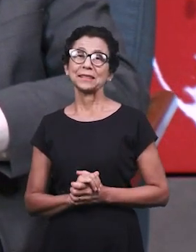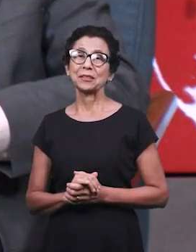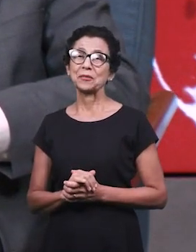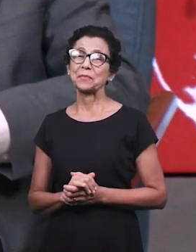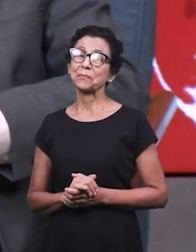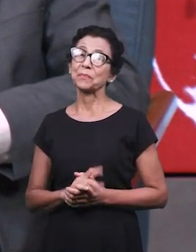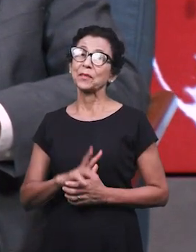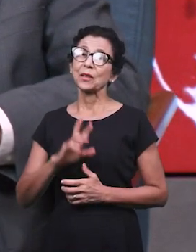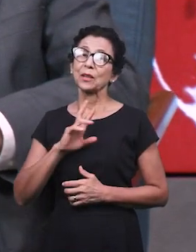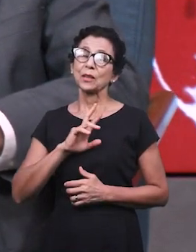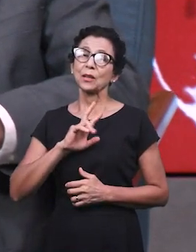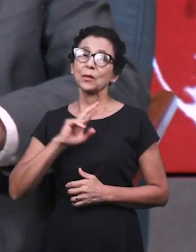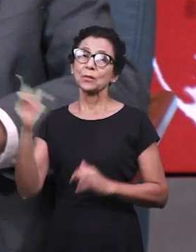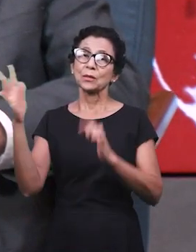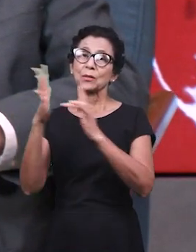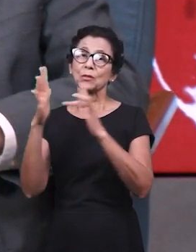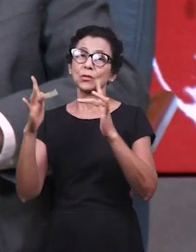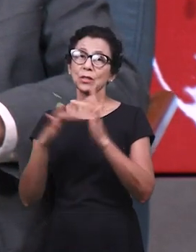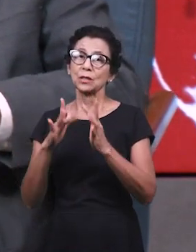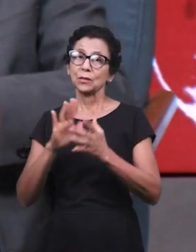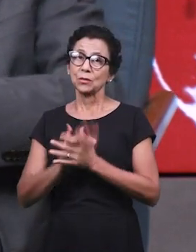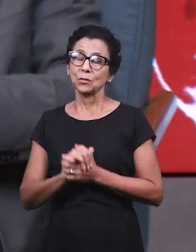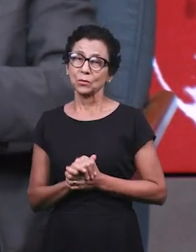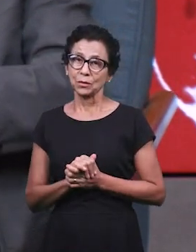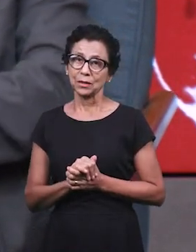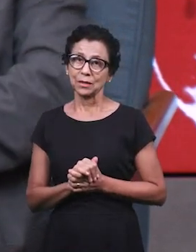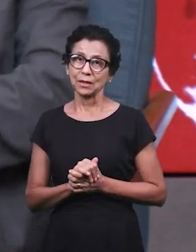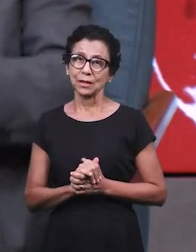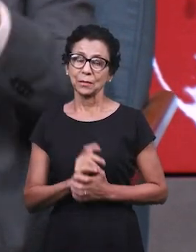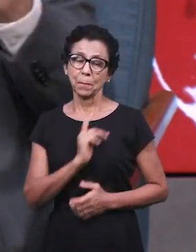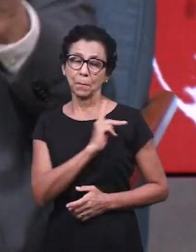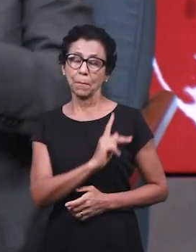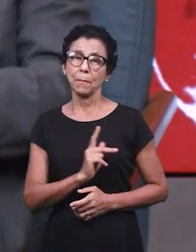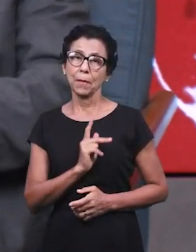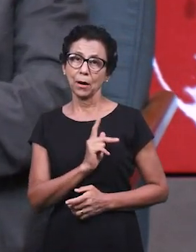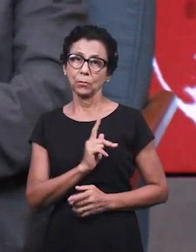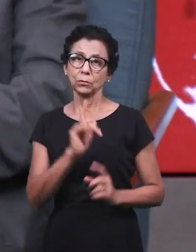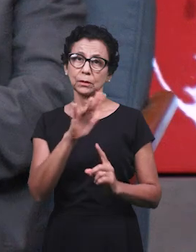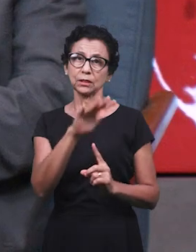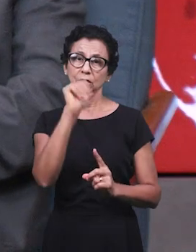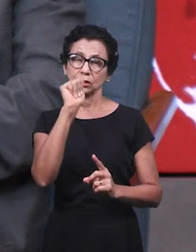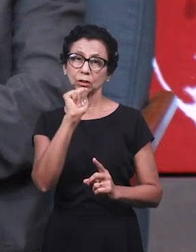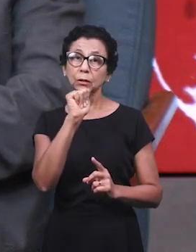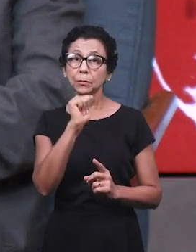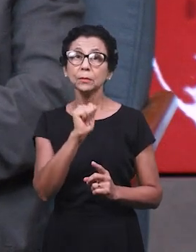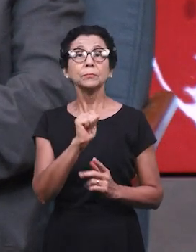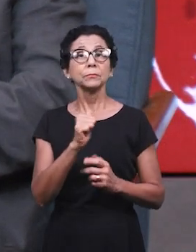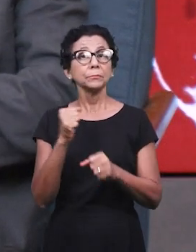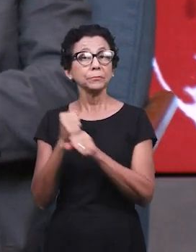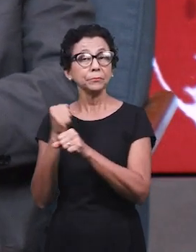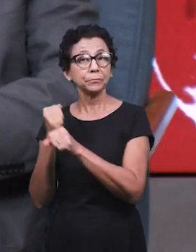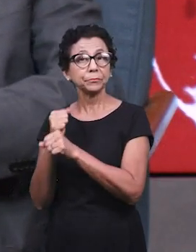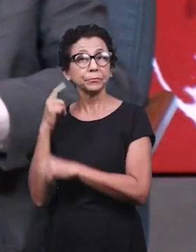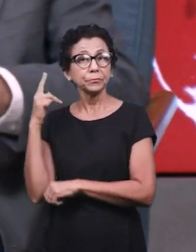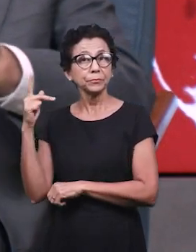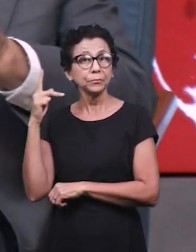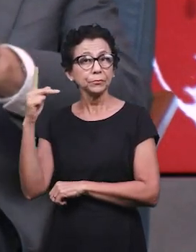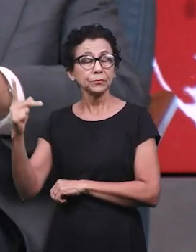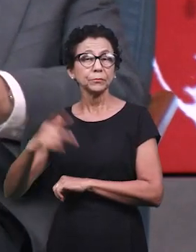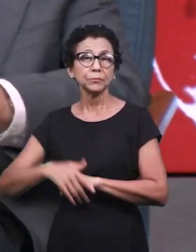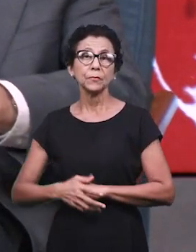Paulo e transforma Paulo, então, no apóstolo, depois chamado apóstolo dos gentios. O que